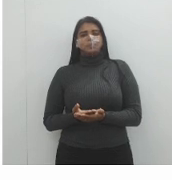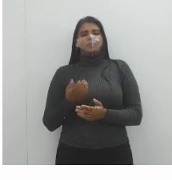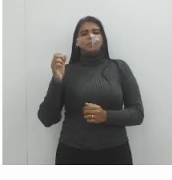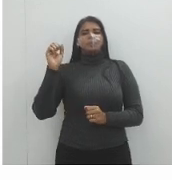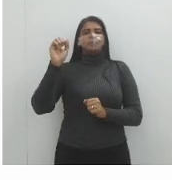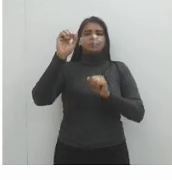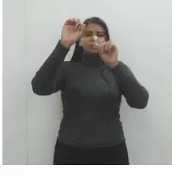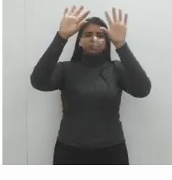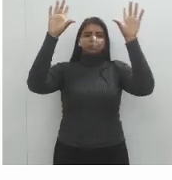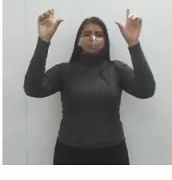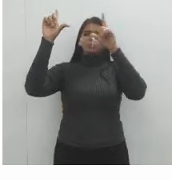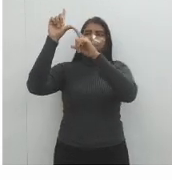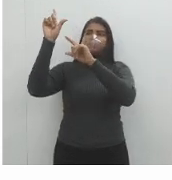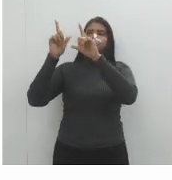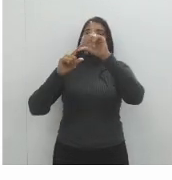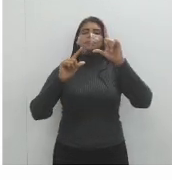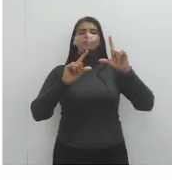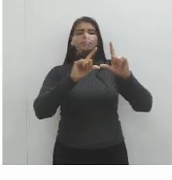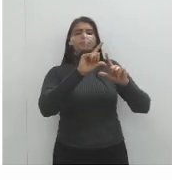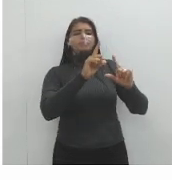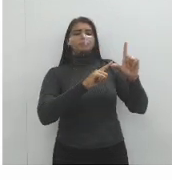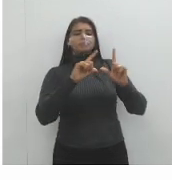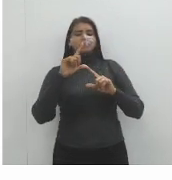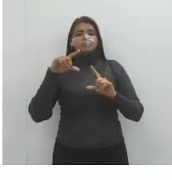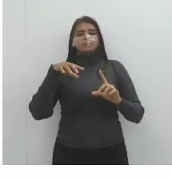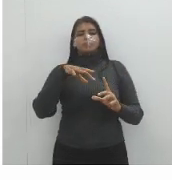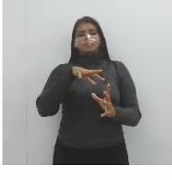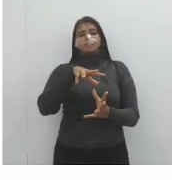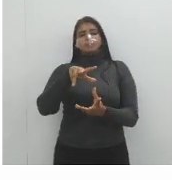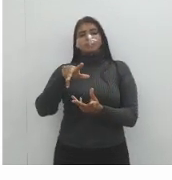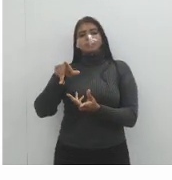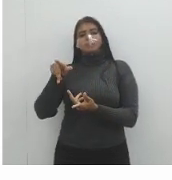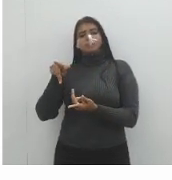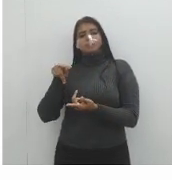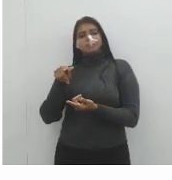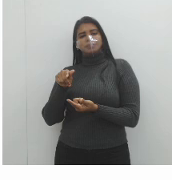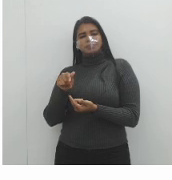Astros, estrelas, planetas,